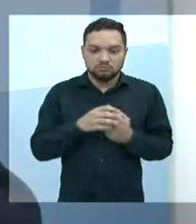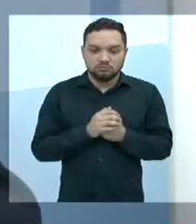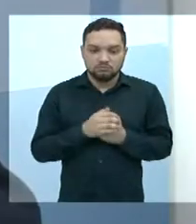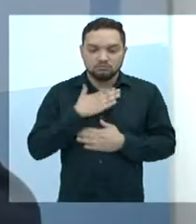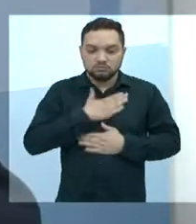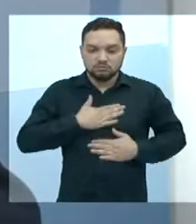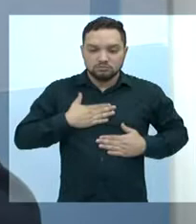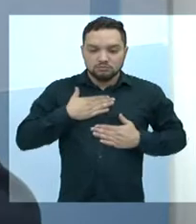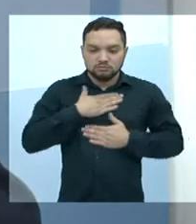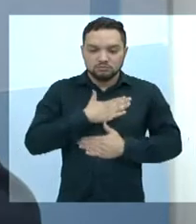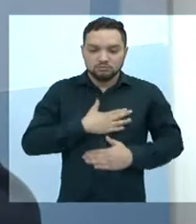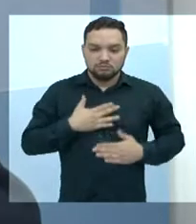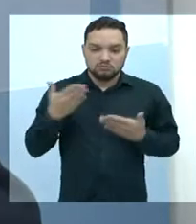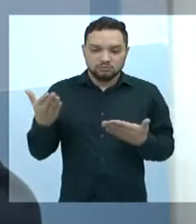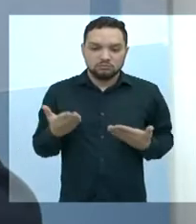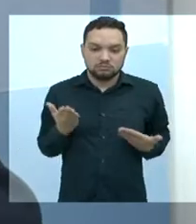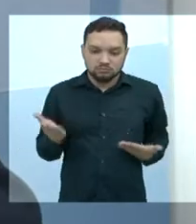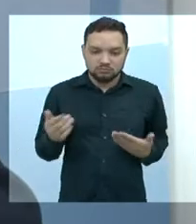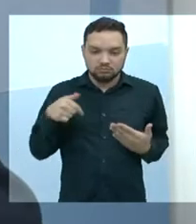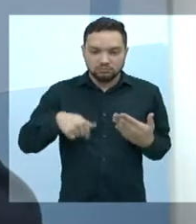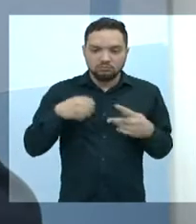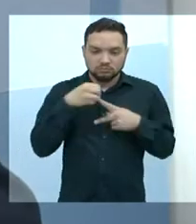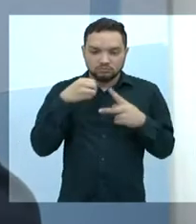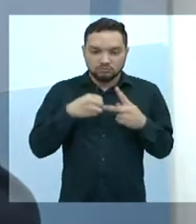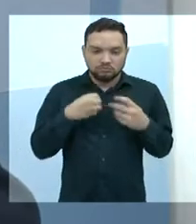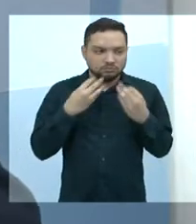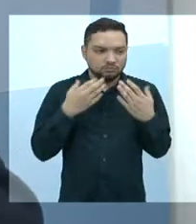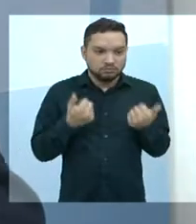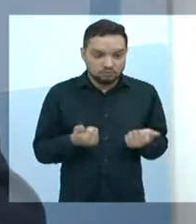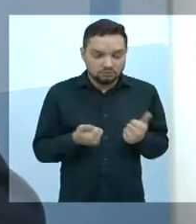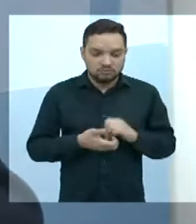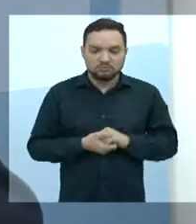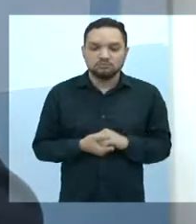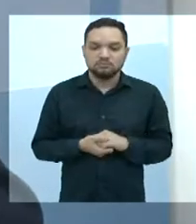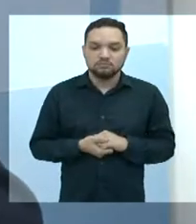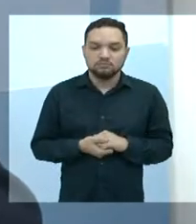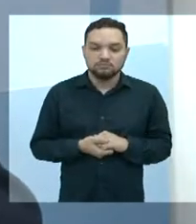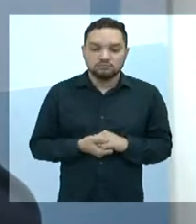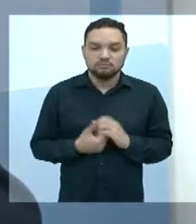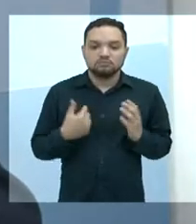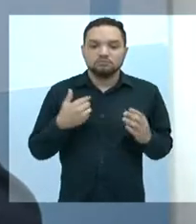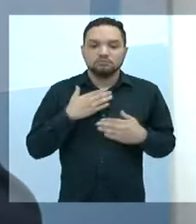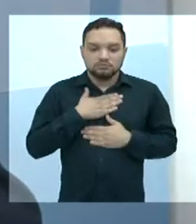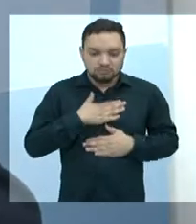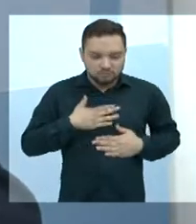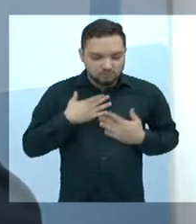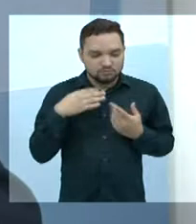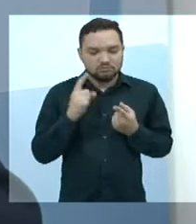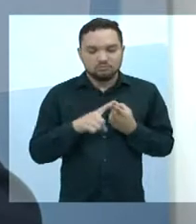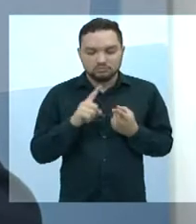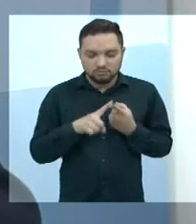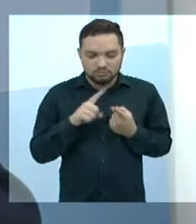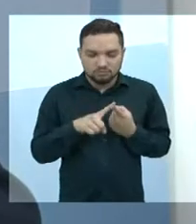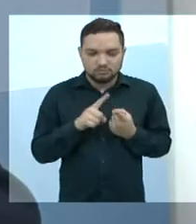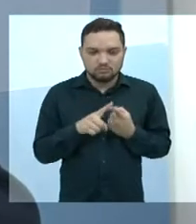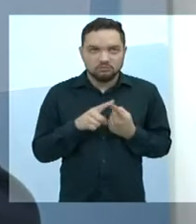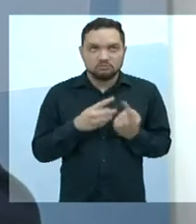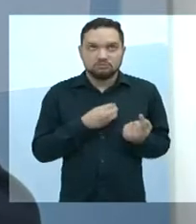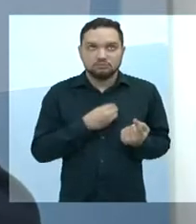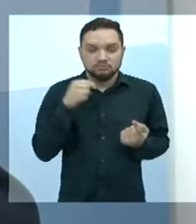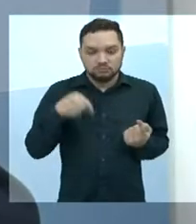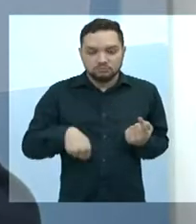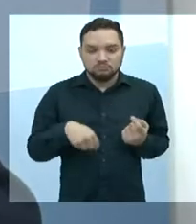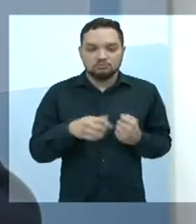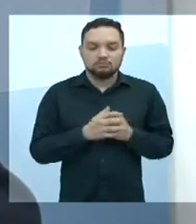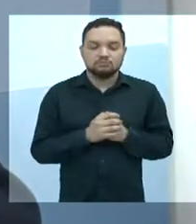uma honra recebê-lo aqui no programa Pela Ordem. Tudo bem? Tudo bem, Paulo. A satisfação é minha, a satisfação de estar aqui nesse